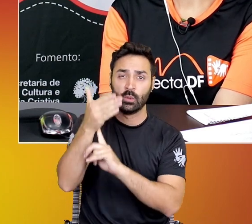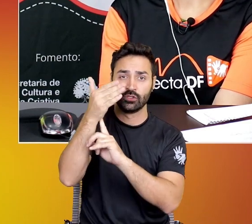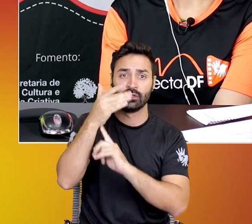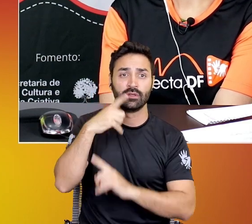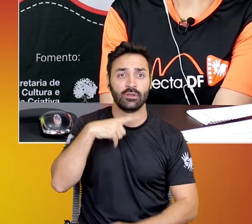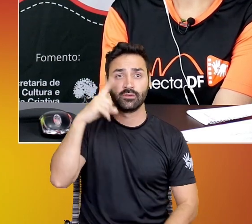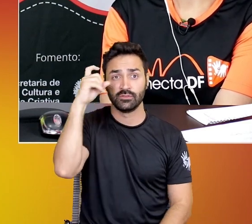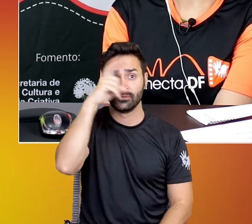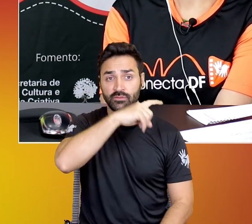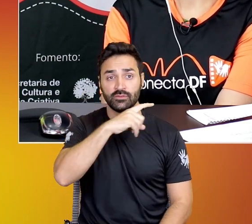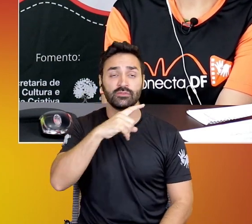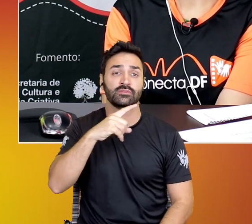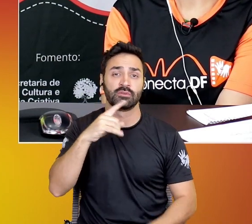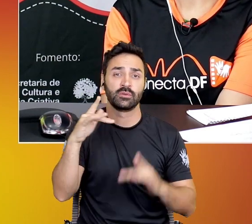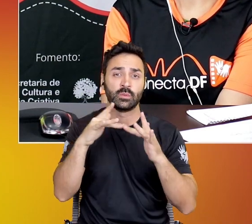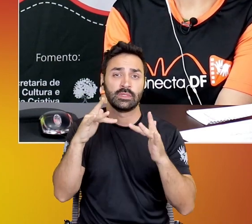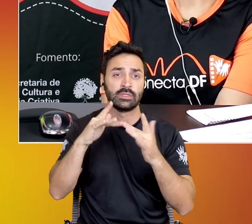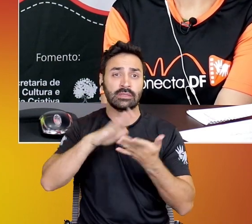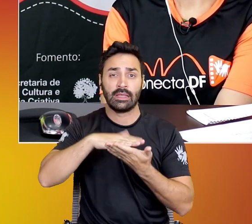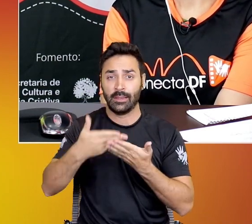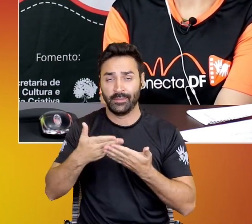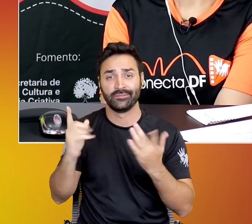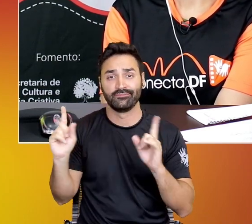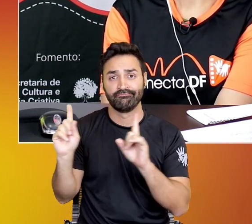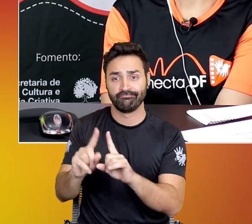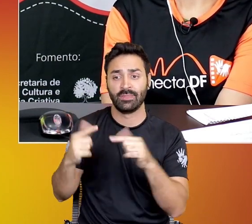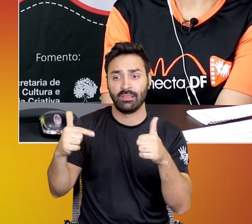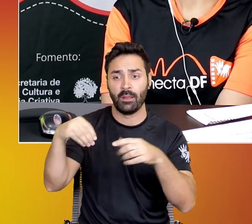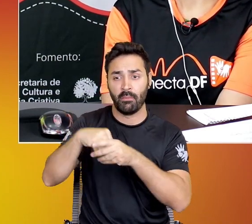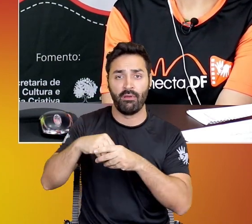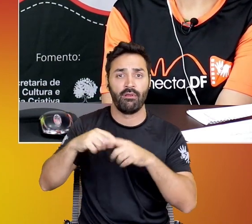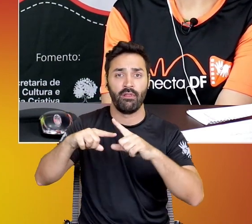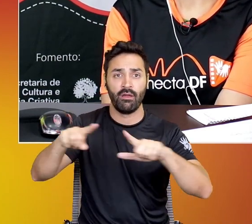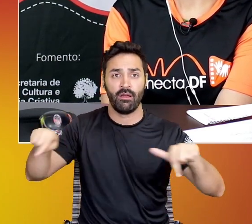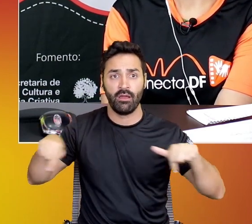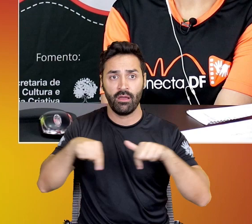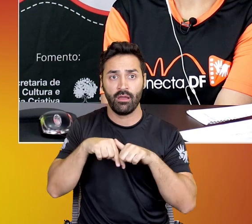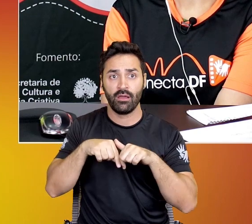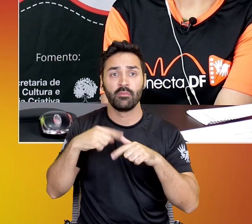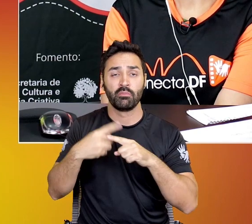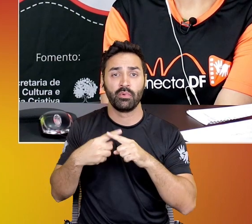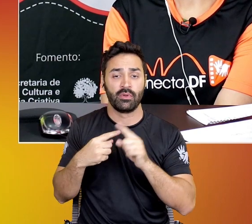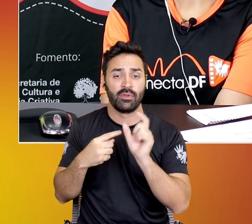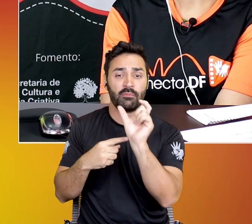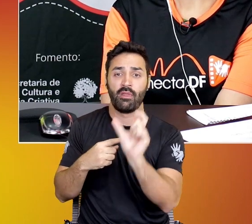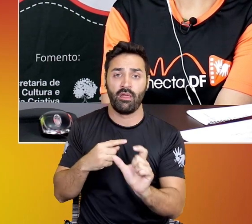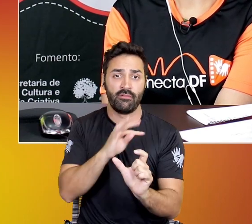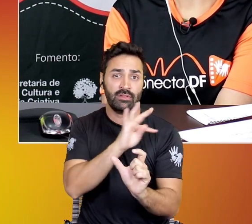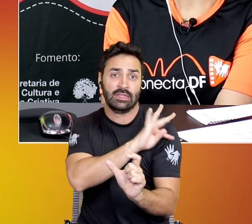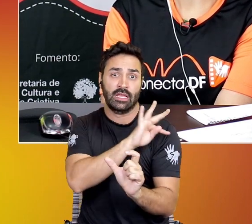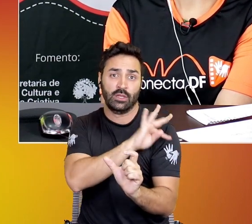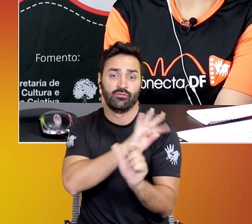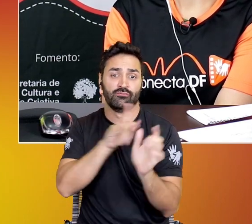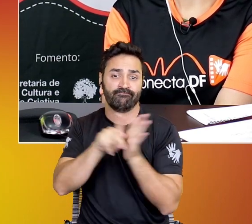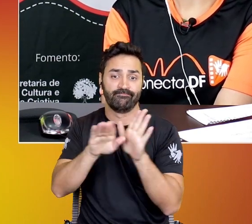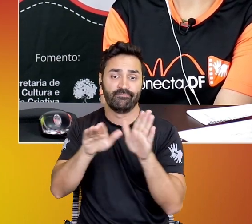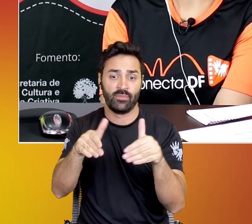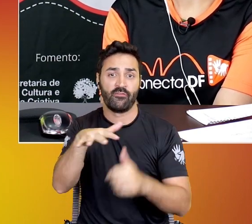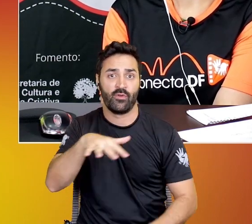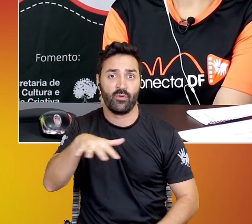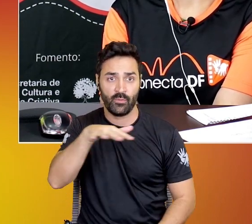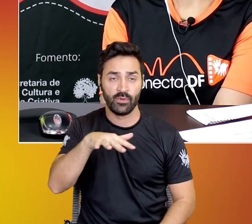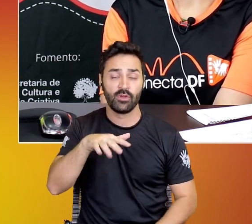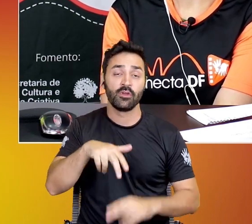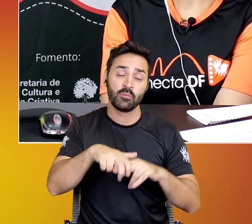com os intérpretes que fazem parte da minha aula com relação aos termos técnicos. Então, assim, a minha